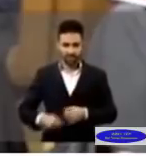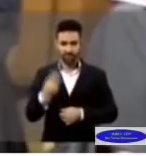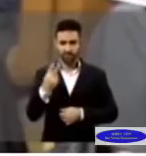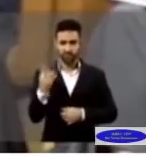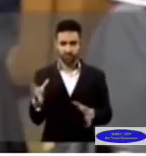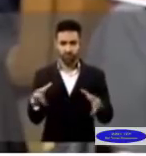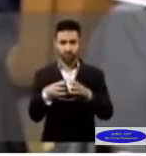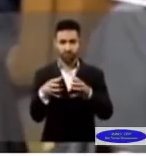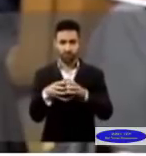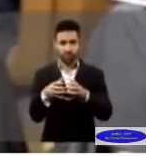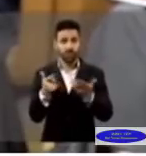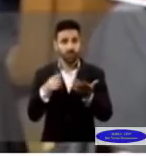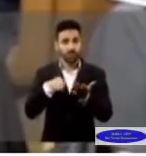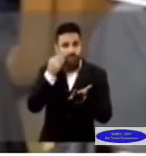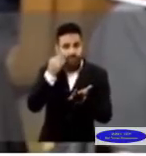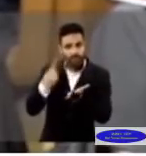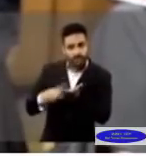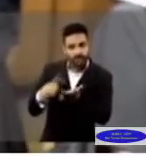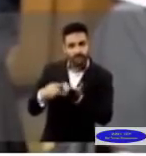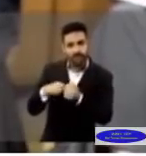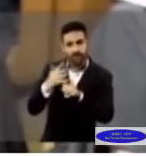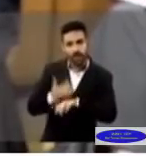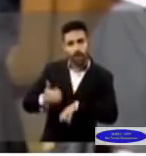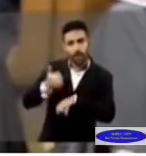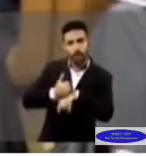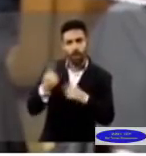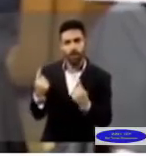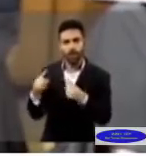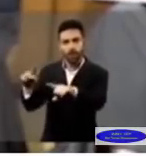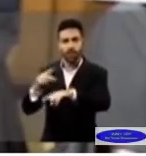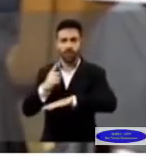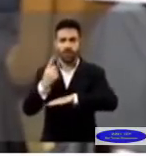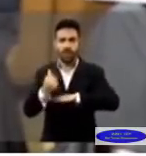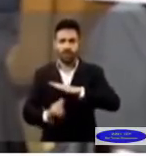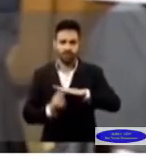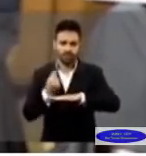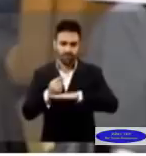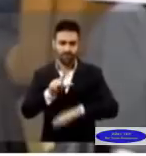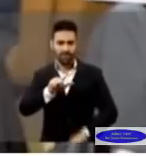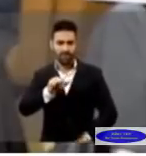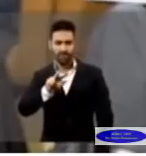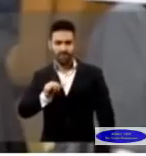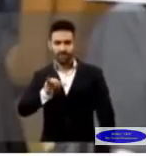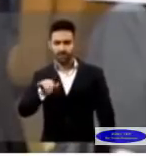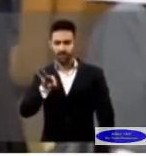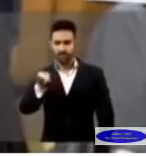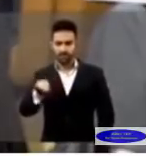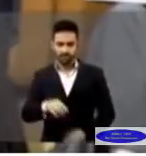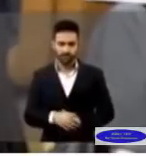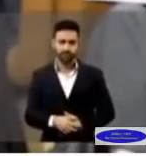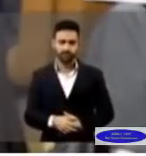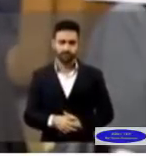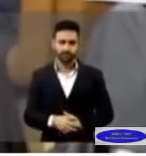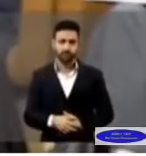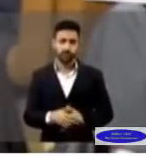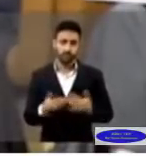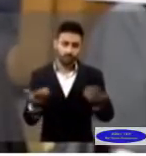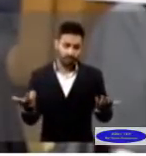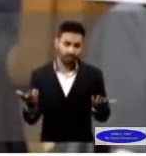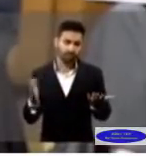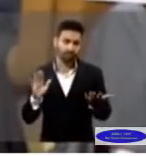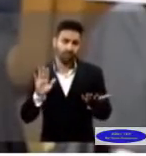julgamento e dizer que ministros da Corte estariam articulando um golpe. E Sua Excelência diz isso sem